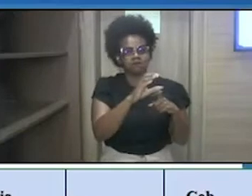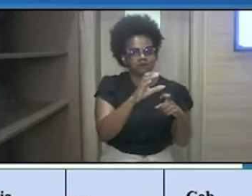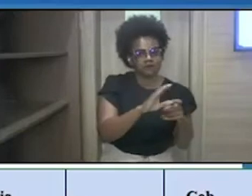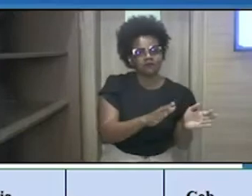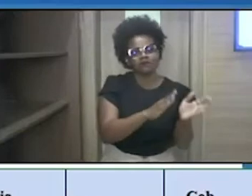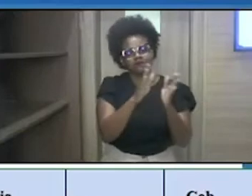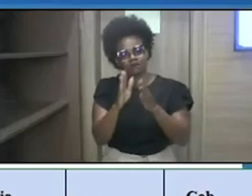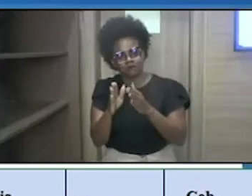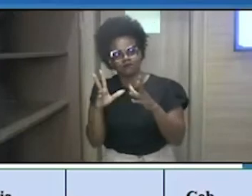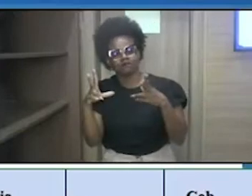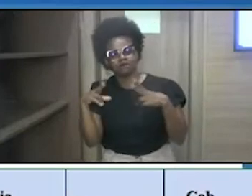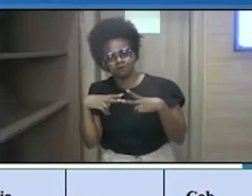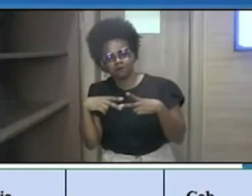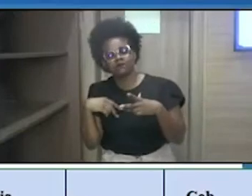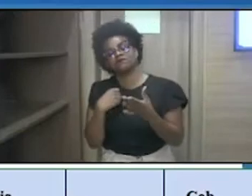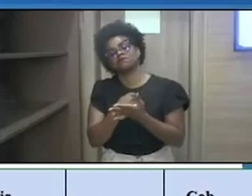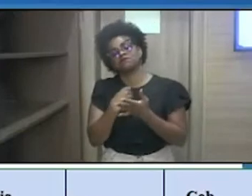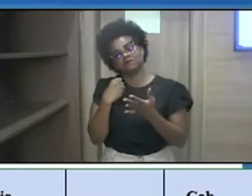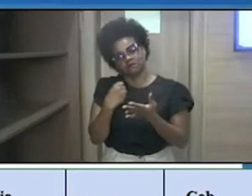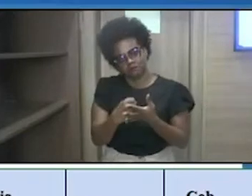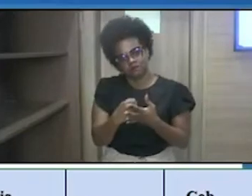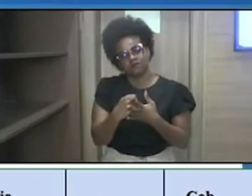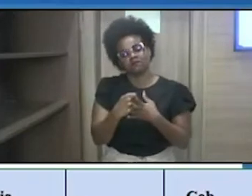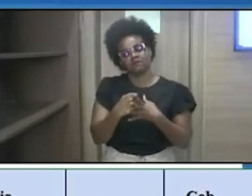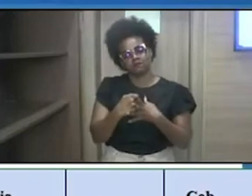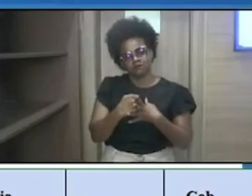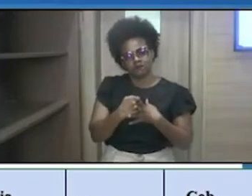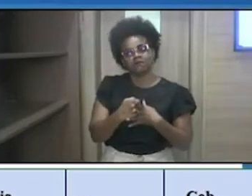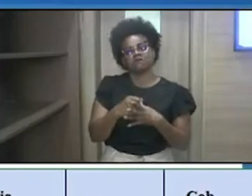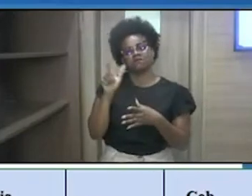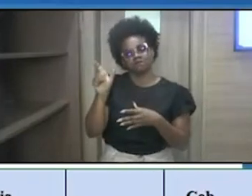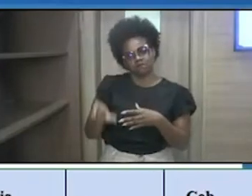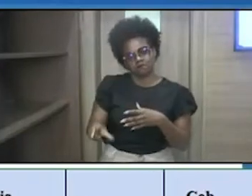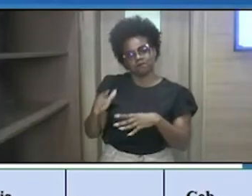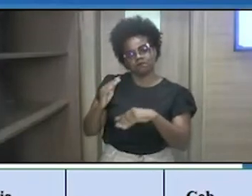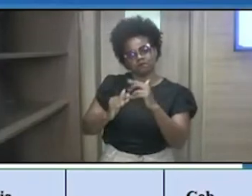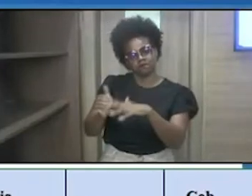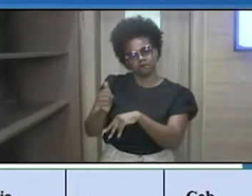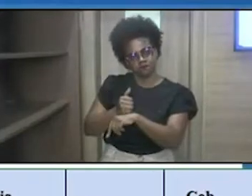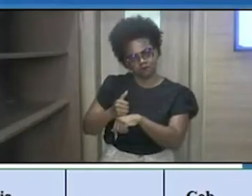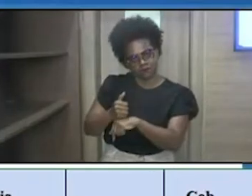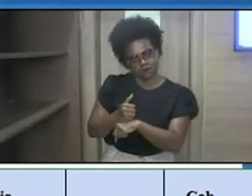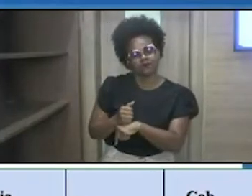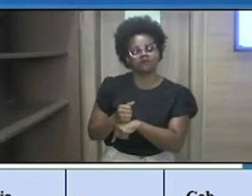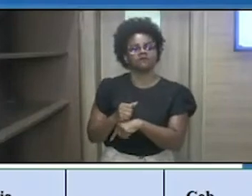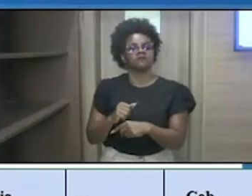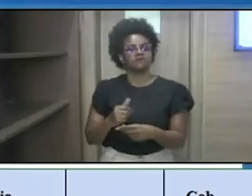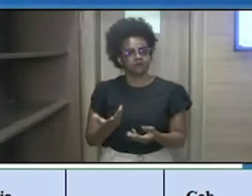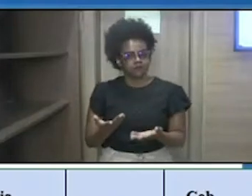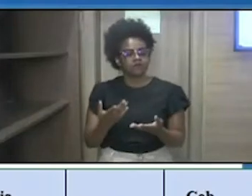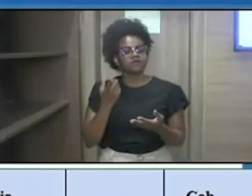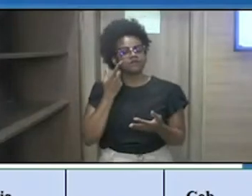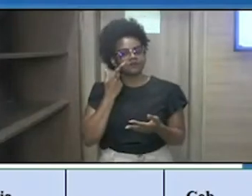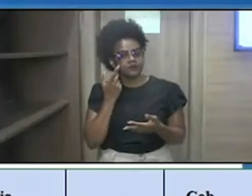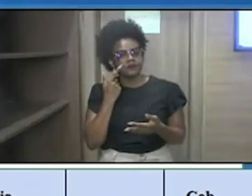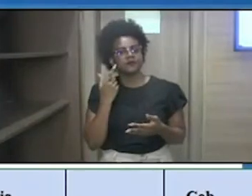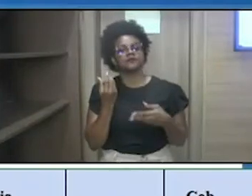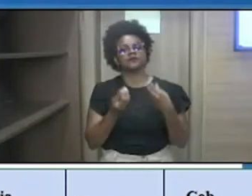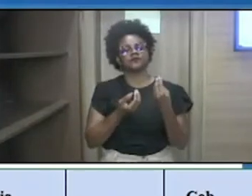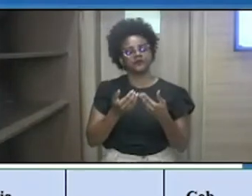a etapa privada do prestador, né? Então, isso aí também a gente vai vendo